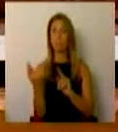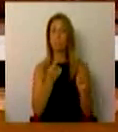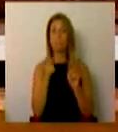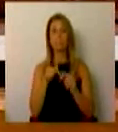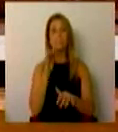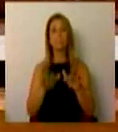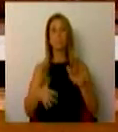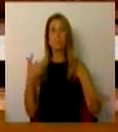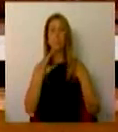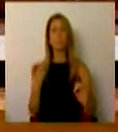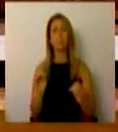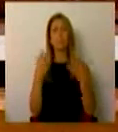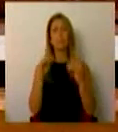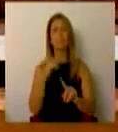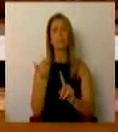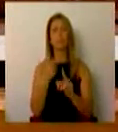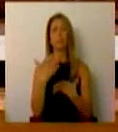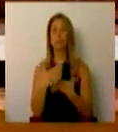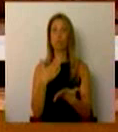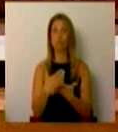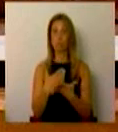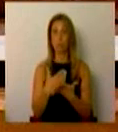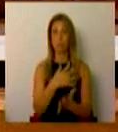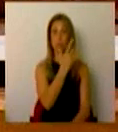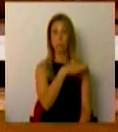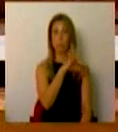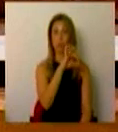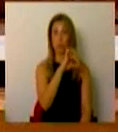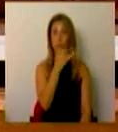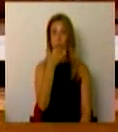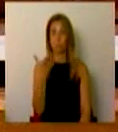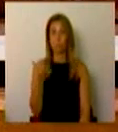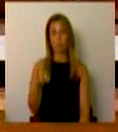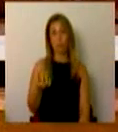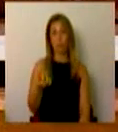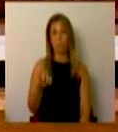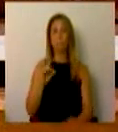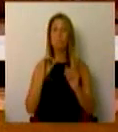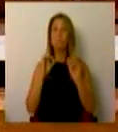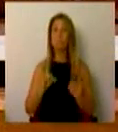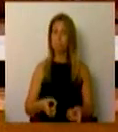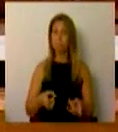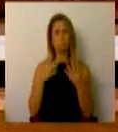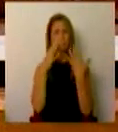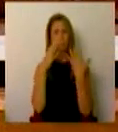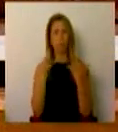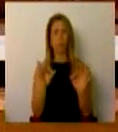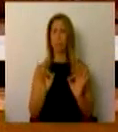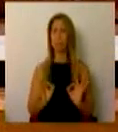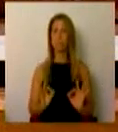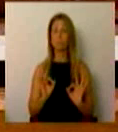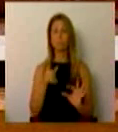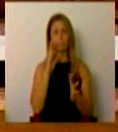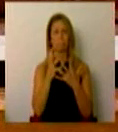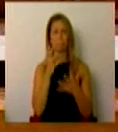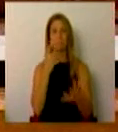Parlamento o início do ano letivo 2018-2019, que, ao abrir em perfeita normalidade, evidenciou uma